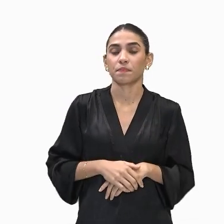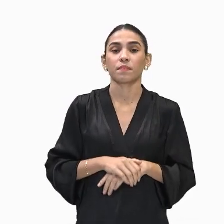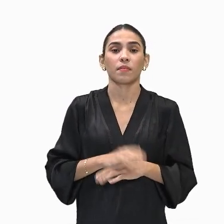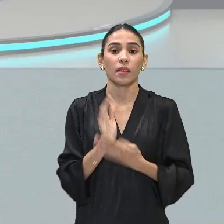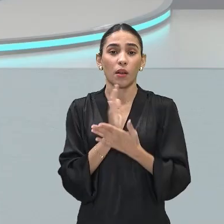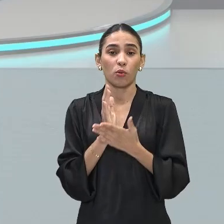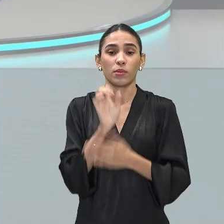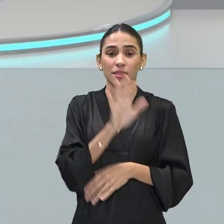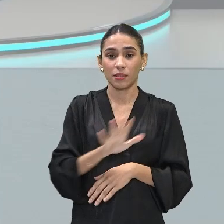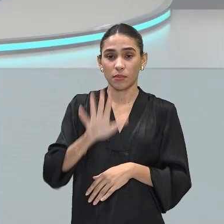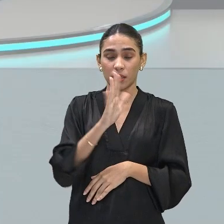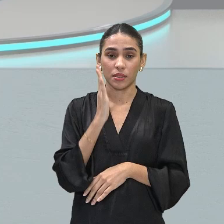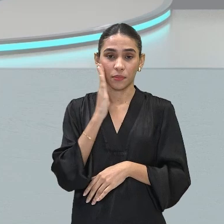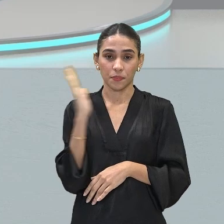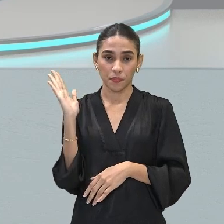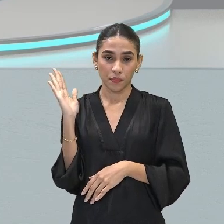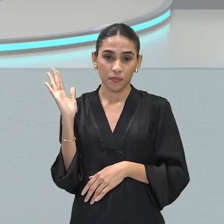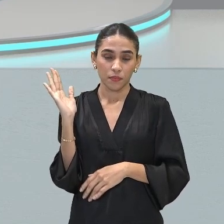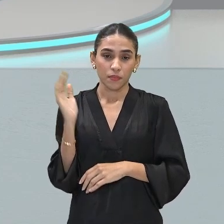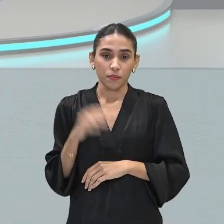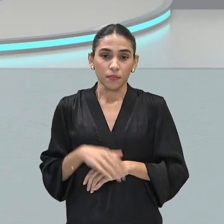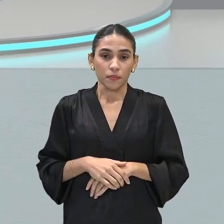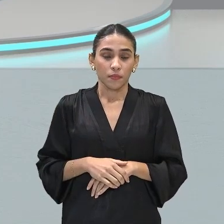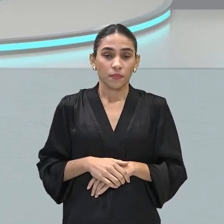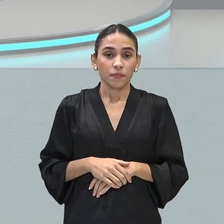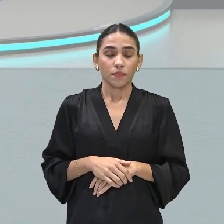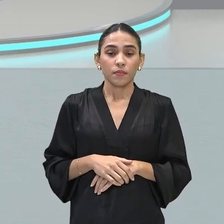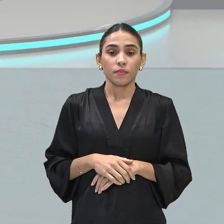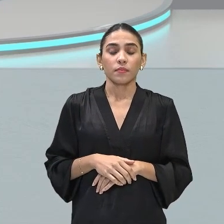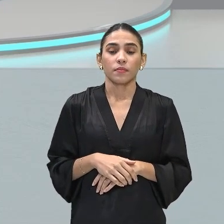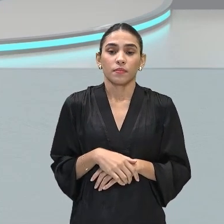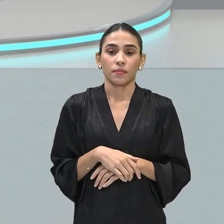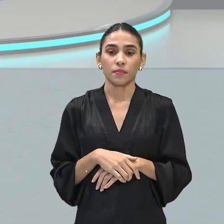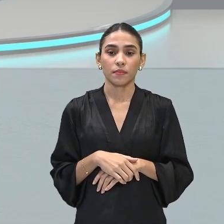imagens, certo? De obras que estão lá